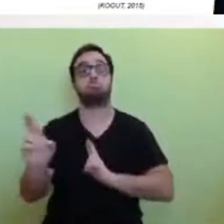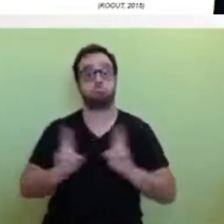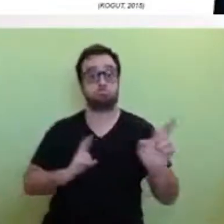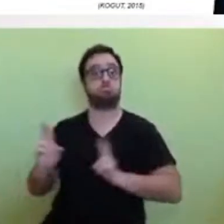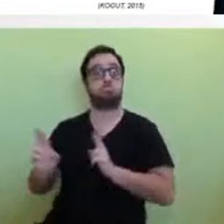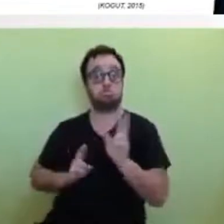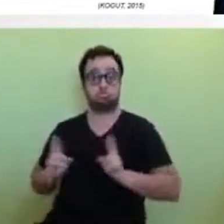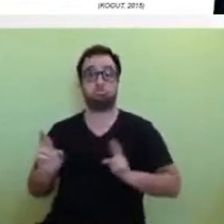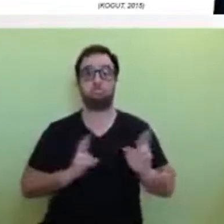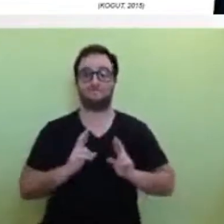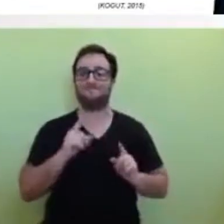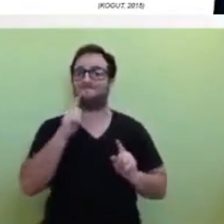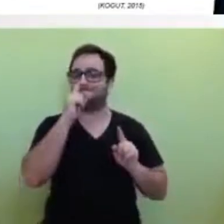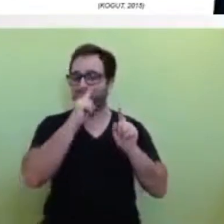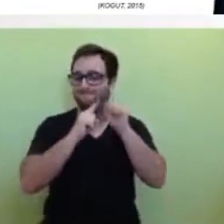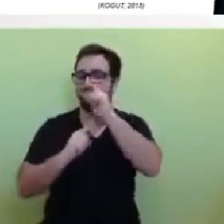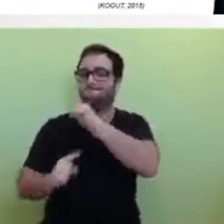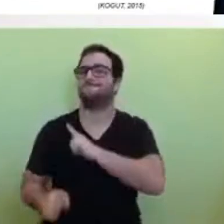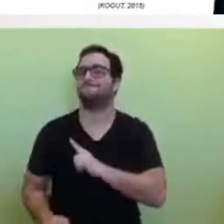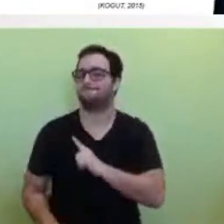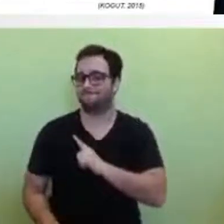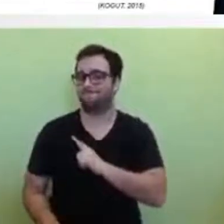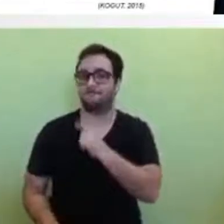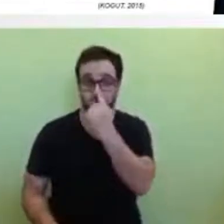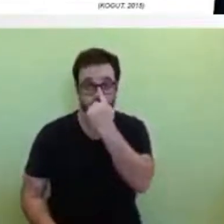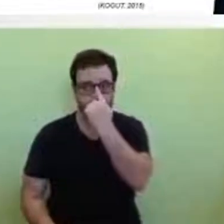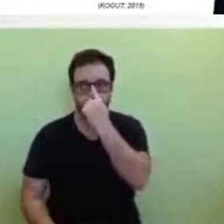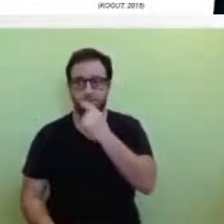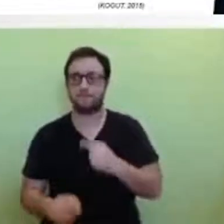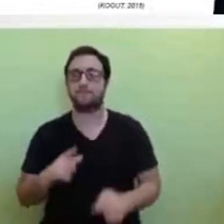esse classificador de... Era um leão.